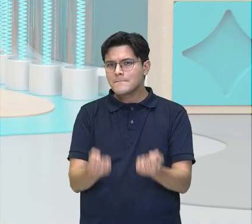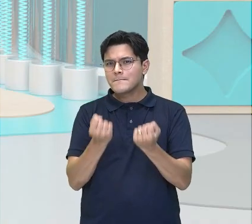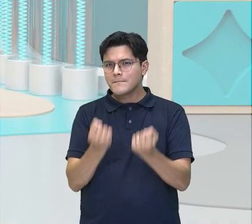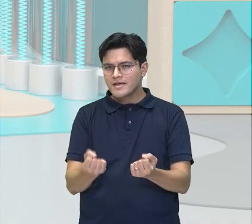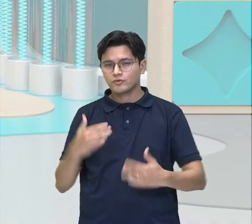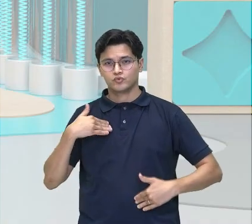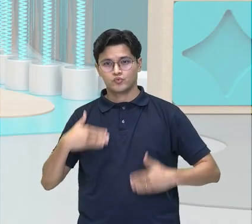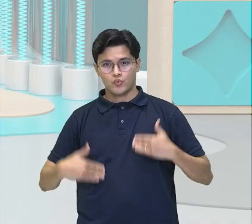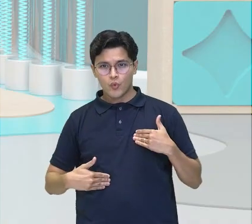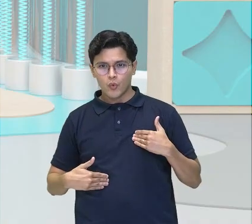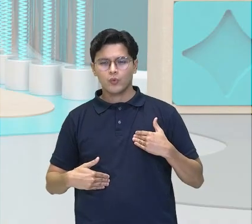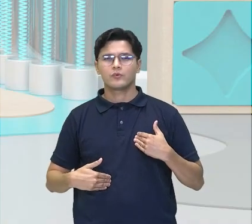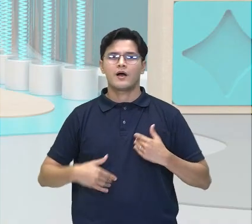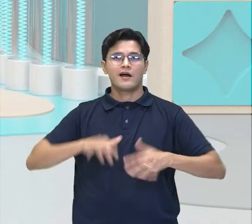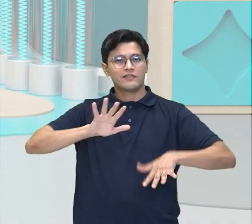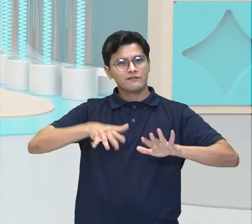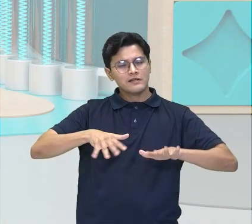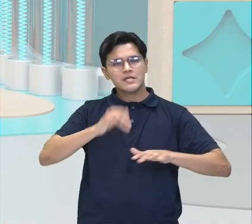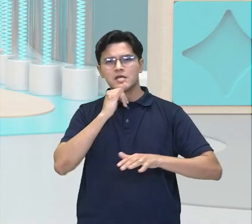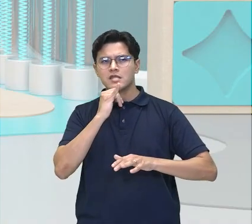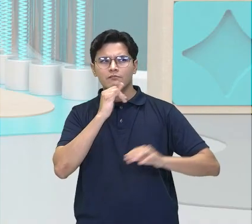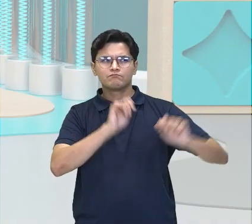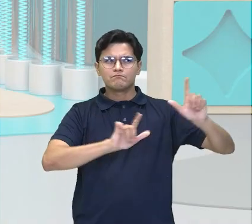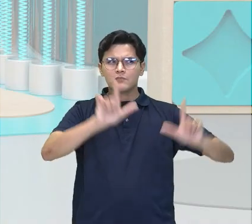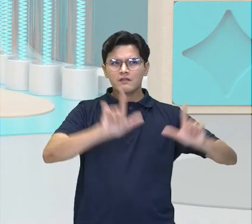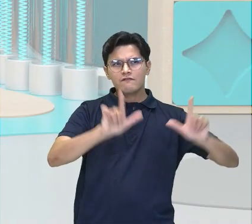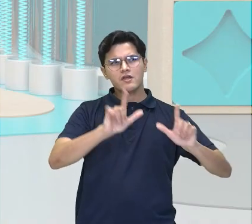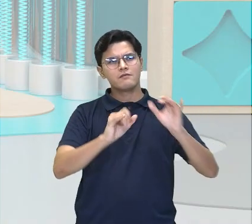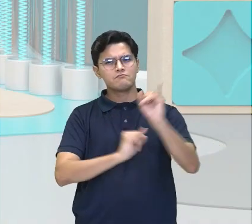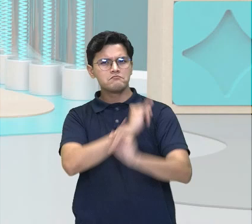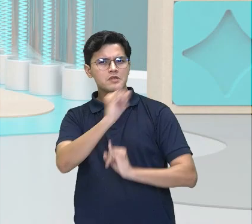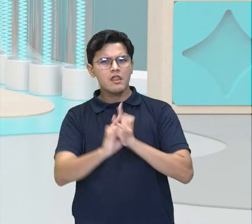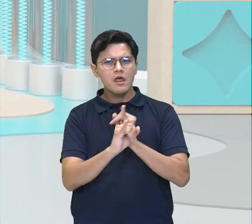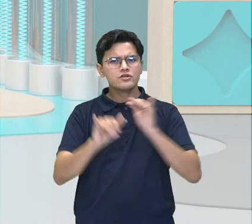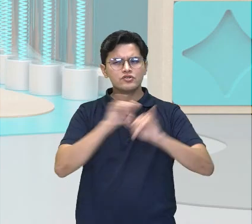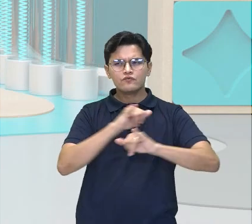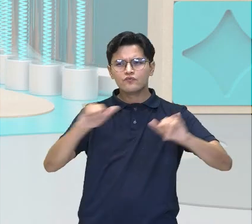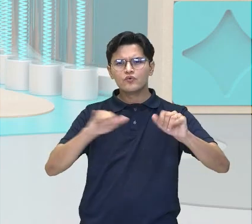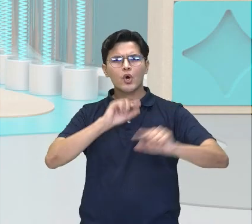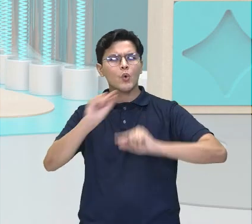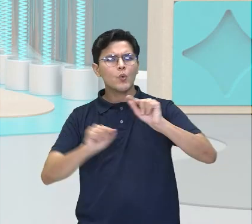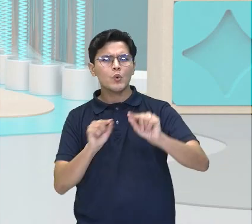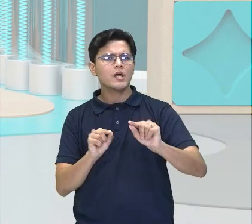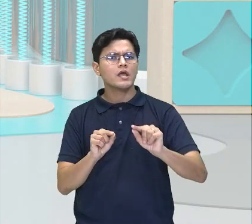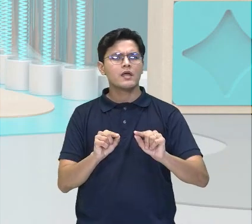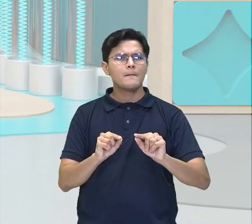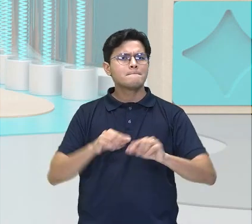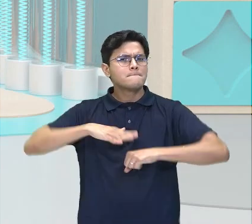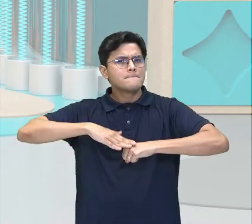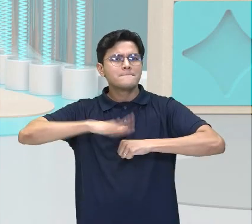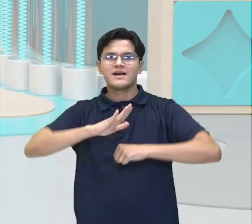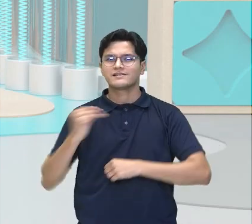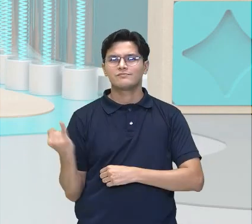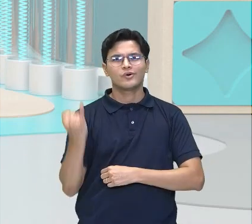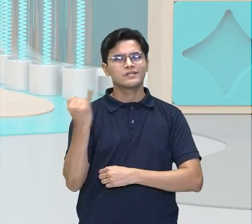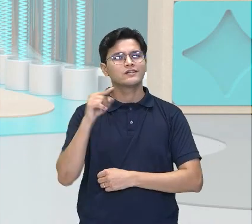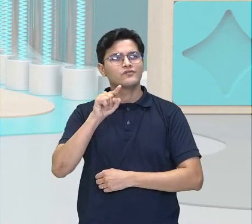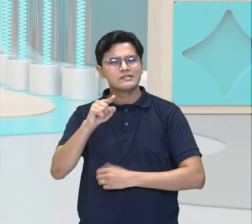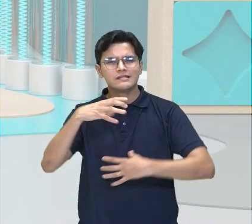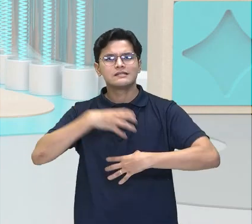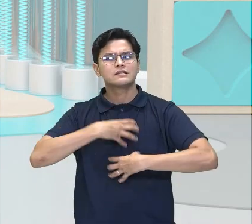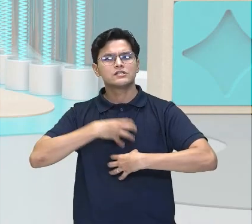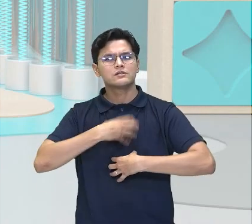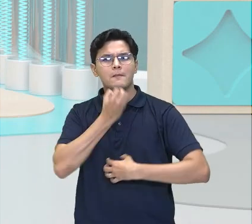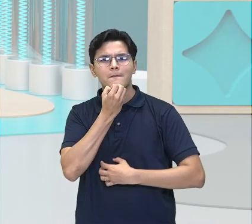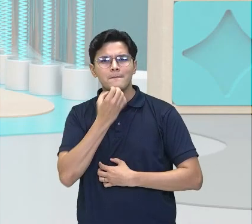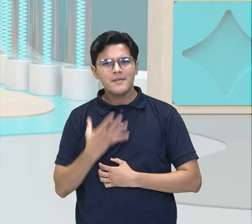precisa se sentir bem, realmente você precisa estar bem com o seu corpo, porém, é preciso dizer que estar muito acima